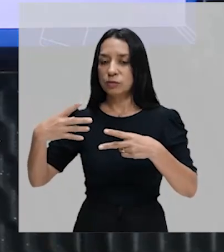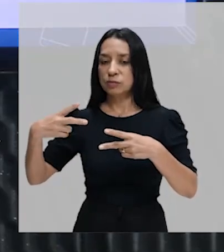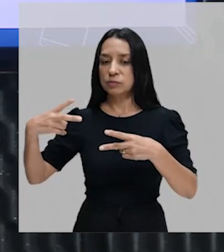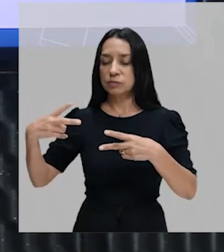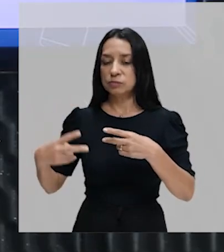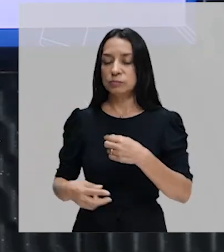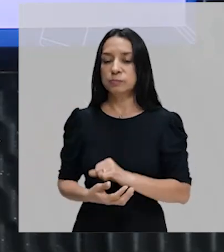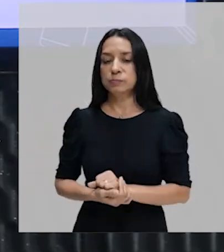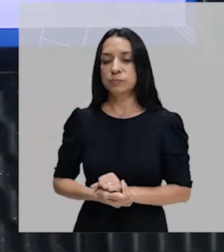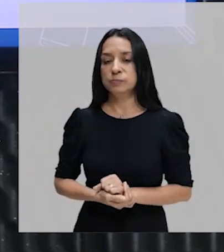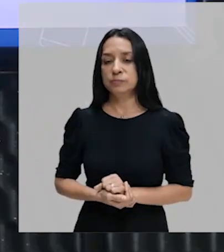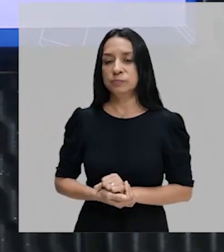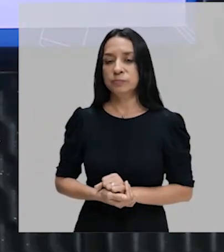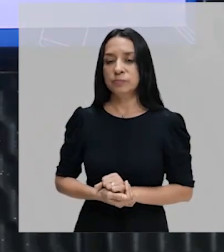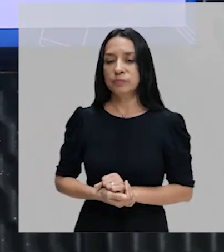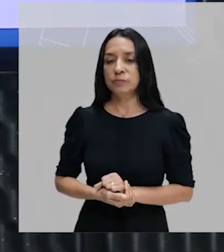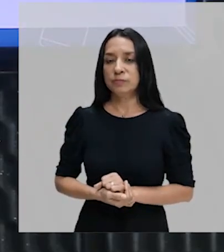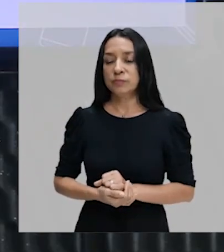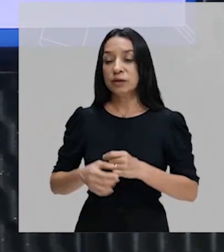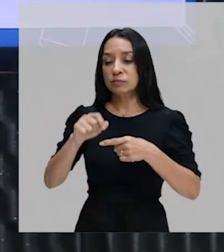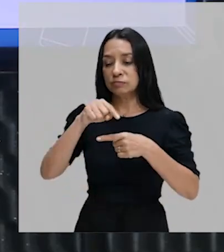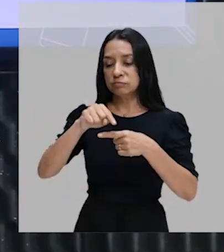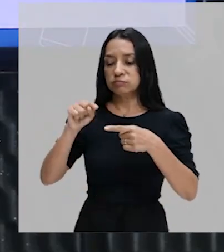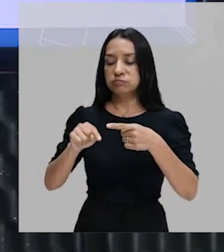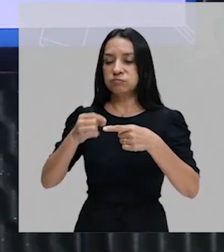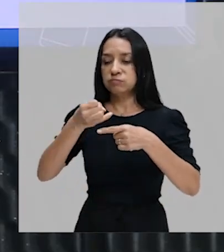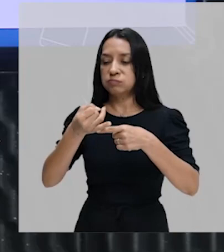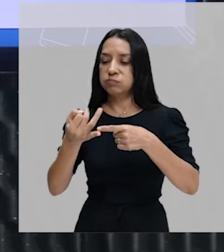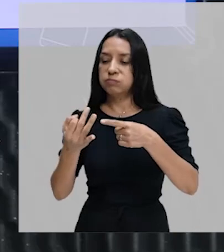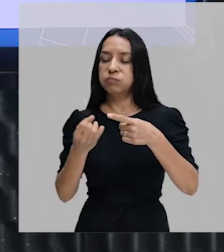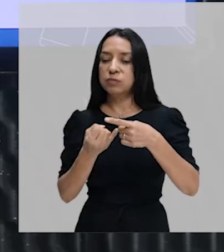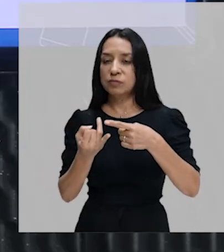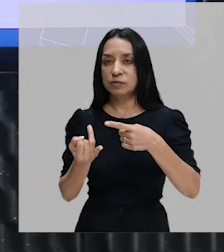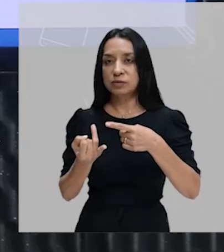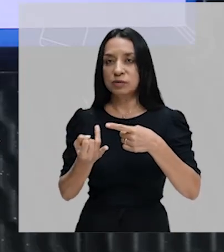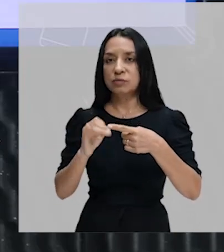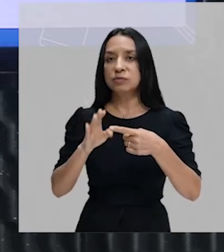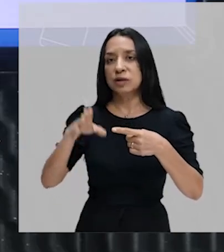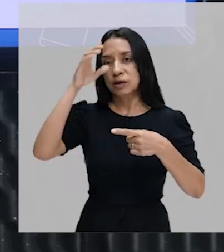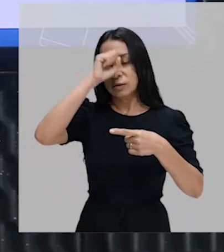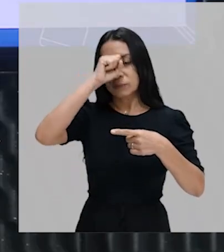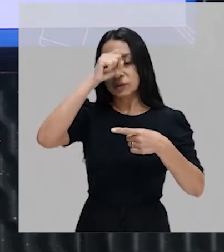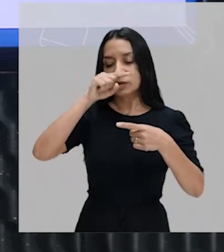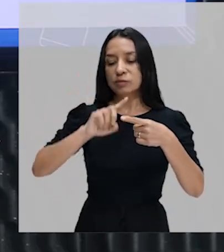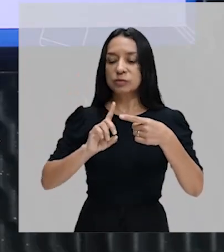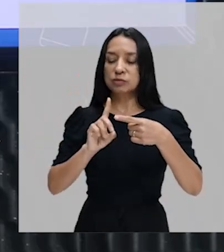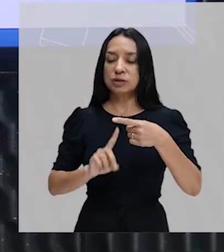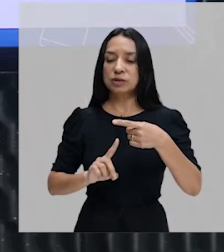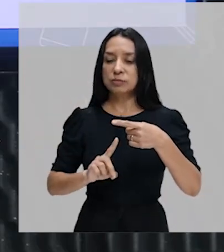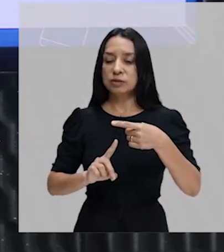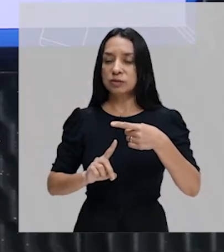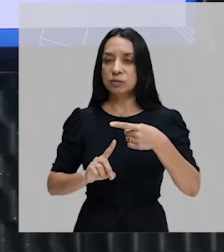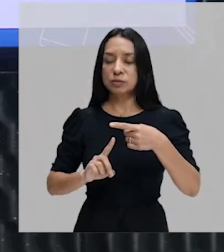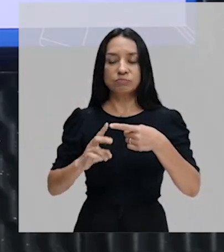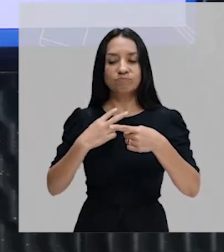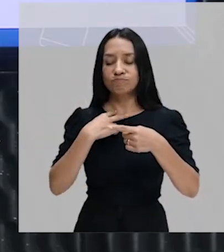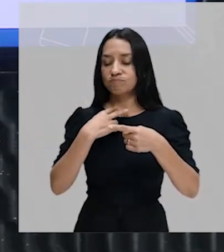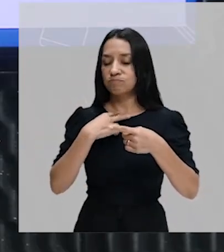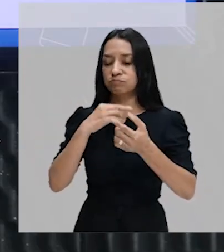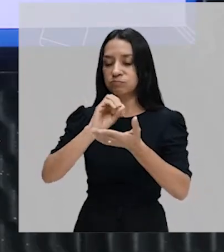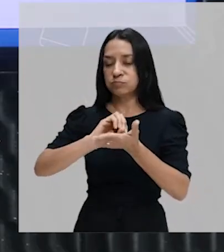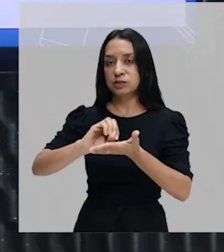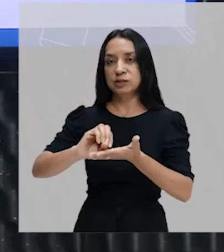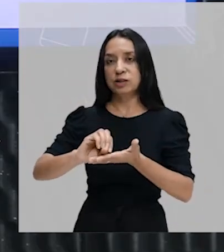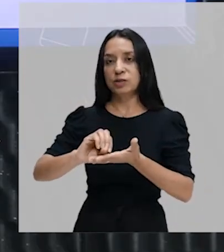uma fração. E na fração, nós já aprendemos que o denominador não pode ser zero, porque essa fração,